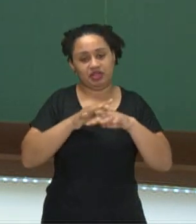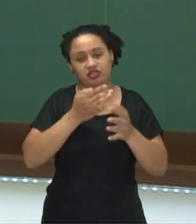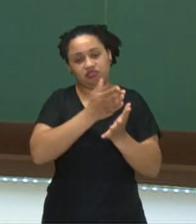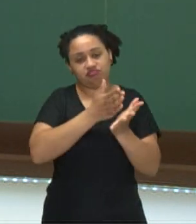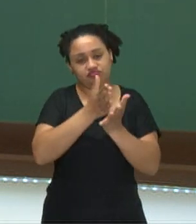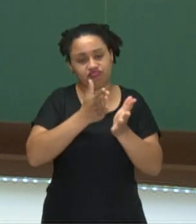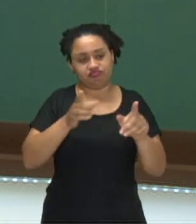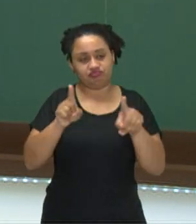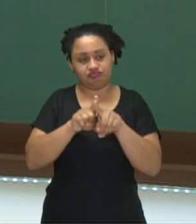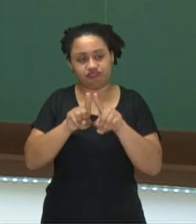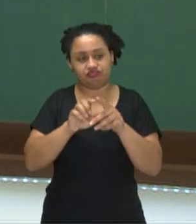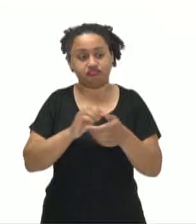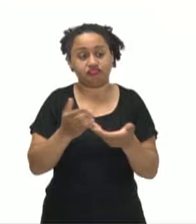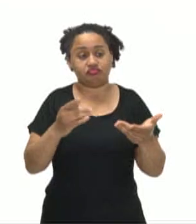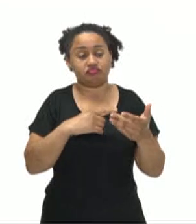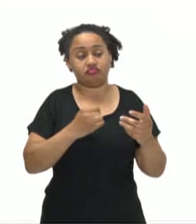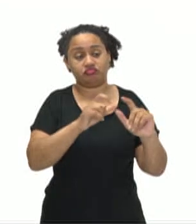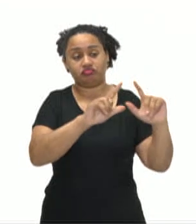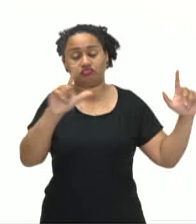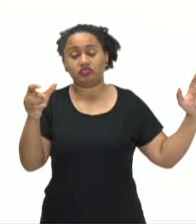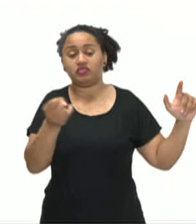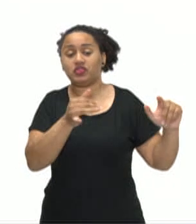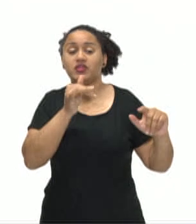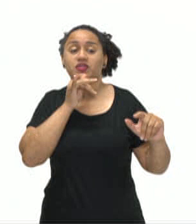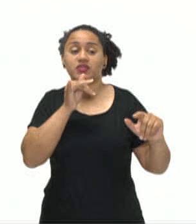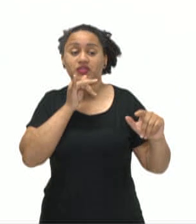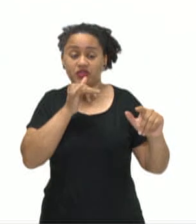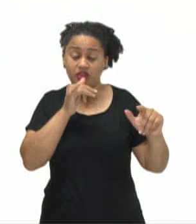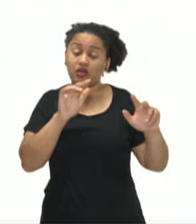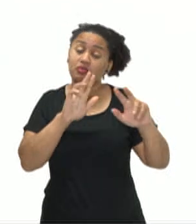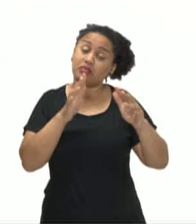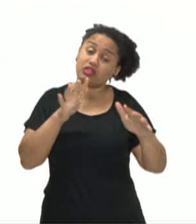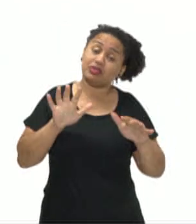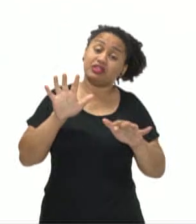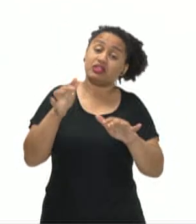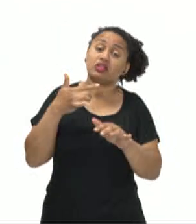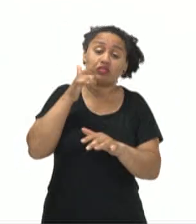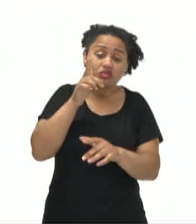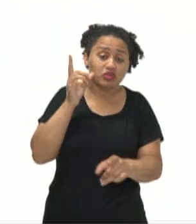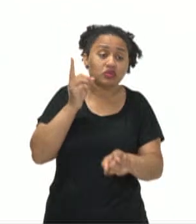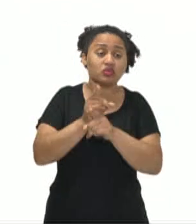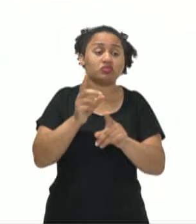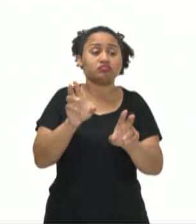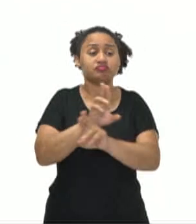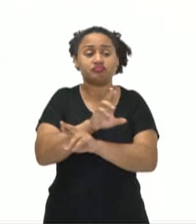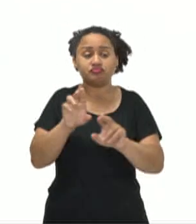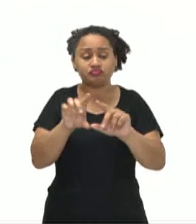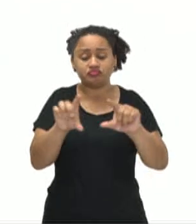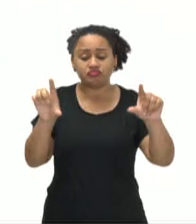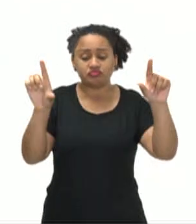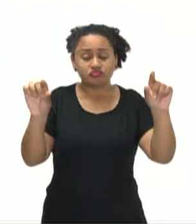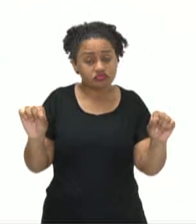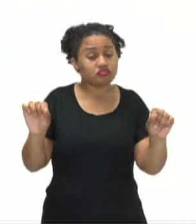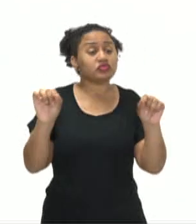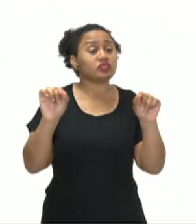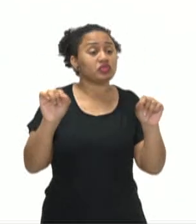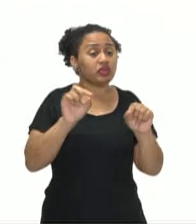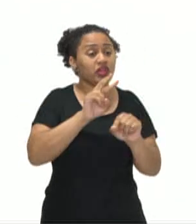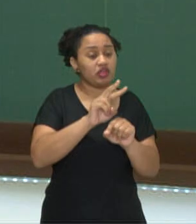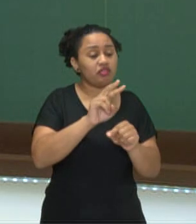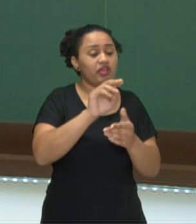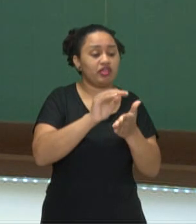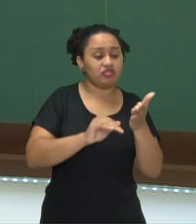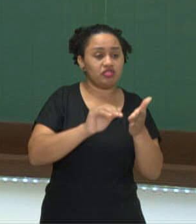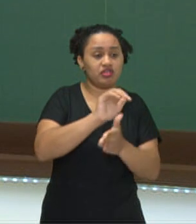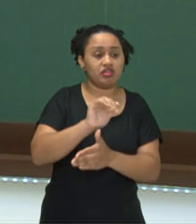nós temos alguns exemplos de medidas e foi mais ou menos assim que ele conseguiu chegar exatamente à nossa relação, que é